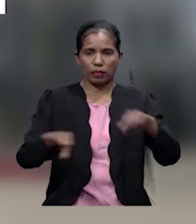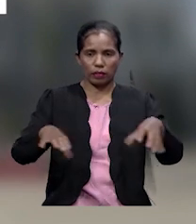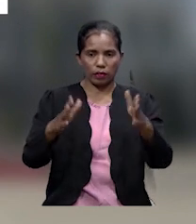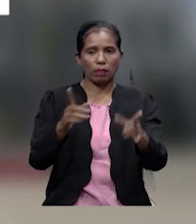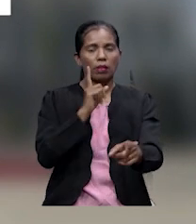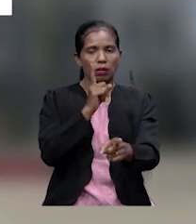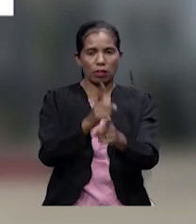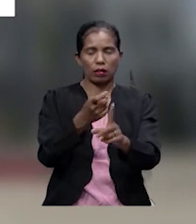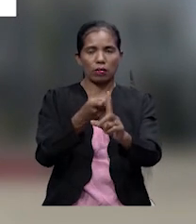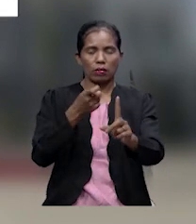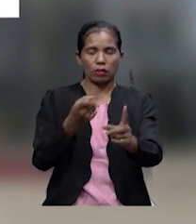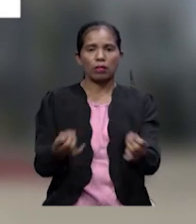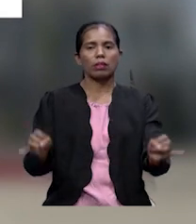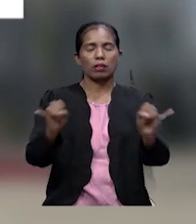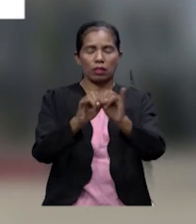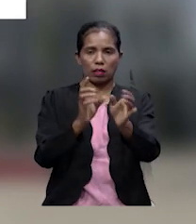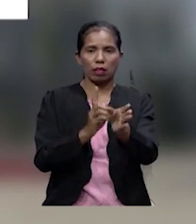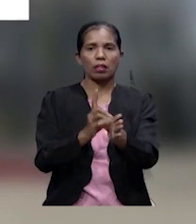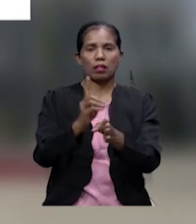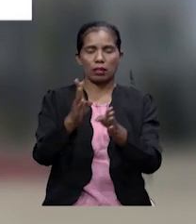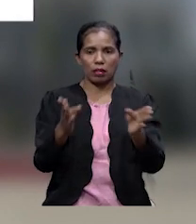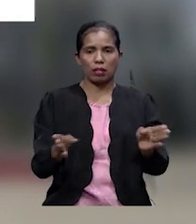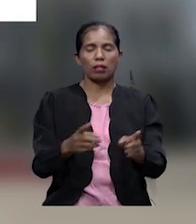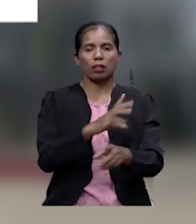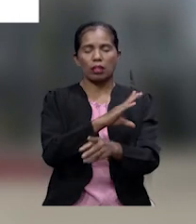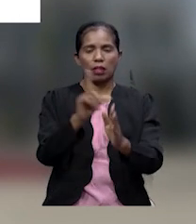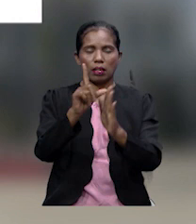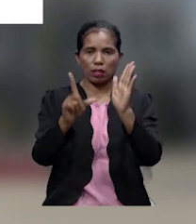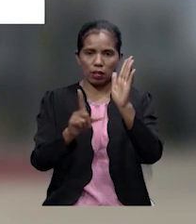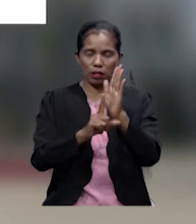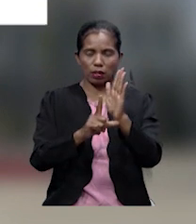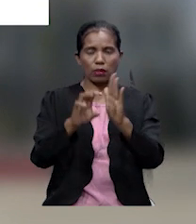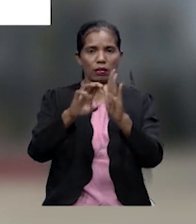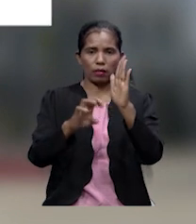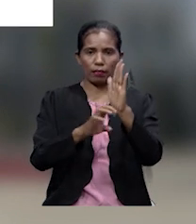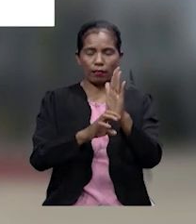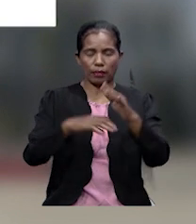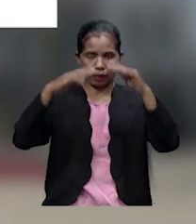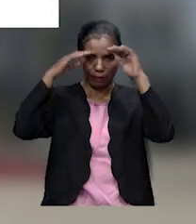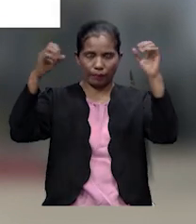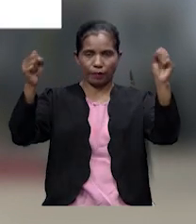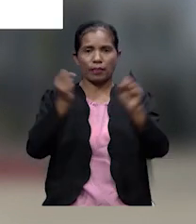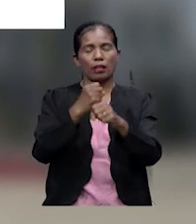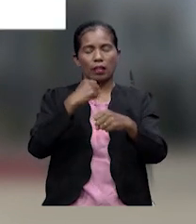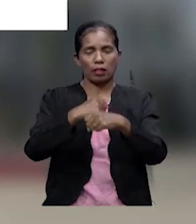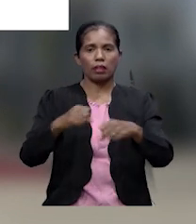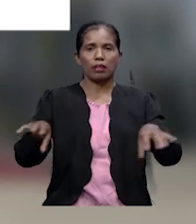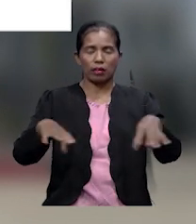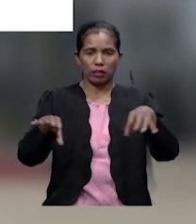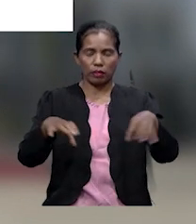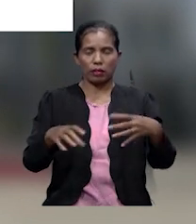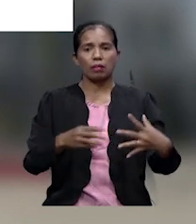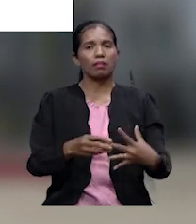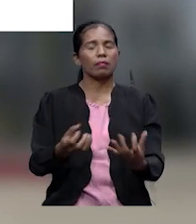lolos husi ne instituição democrático sira constitucionalmente consagrada presidente halau helaknar essencial